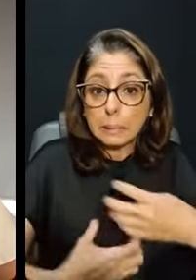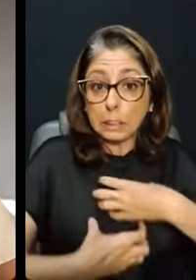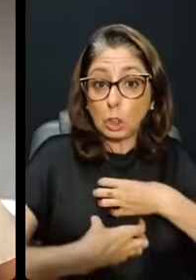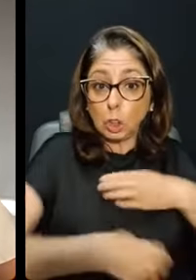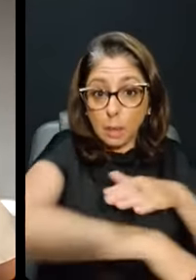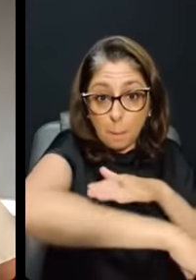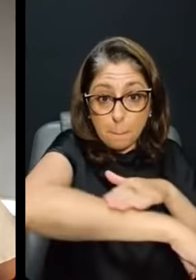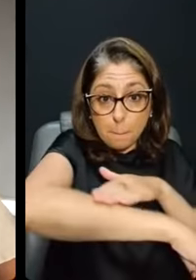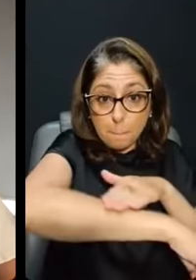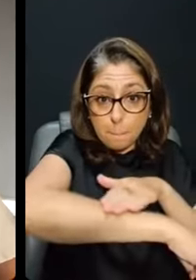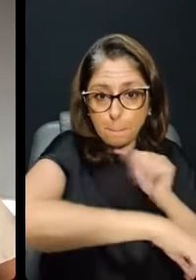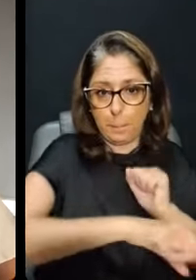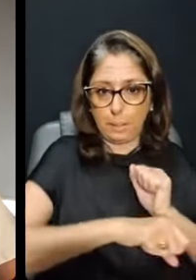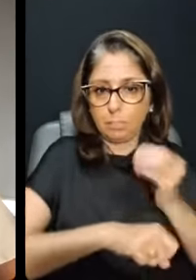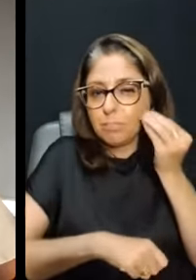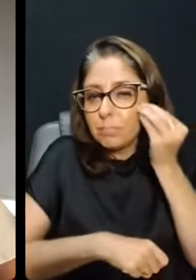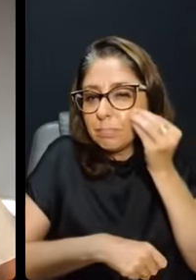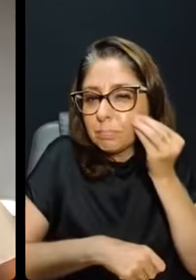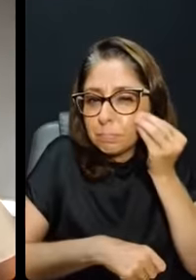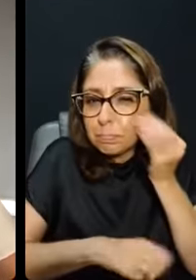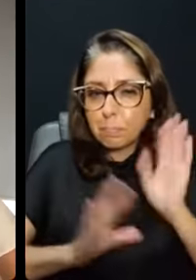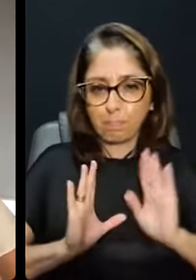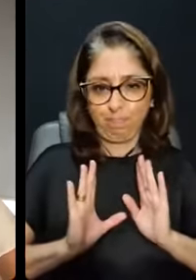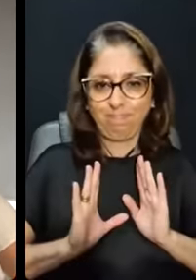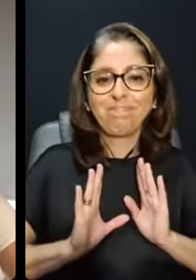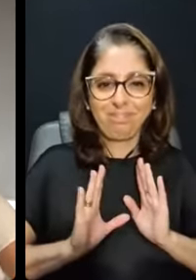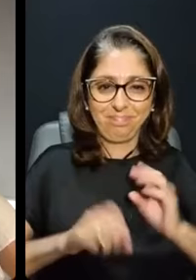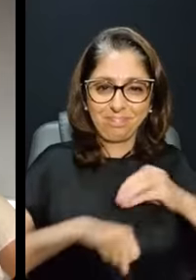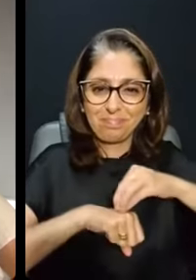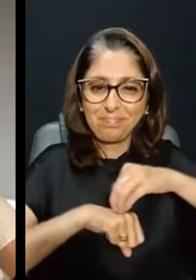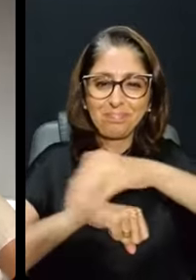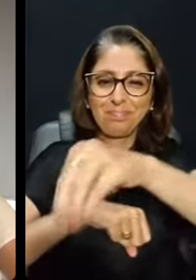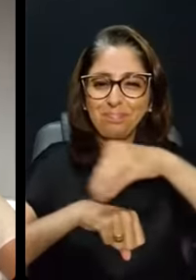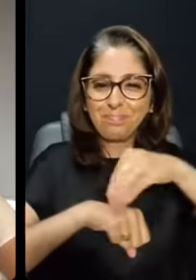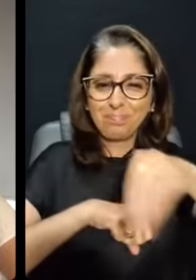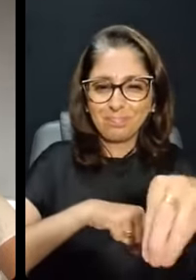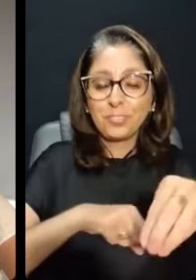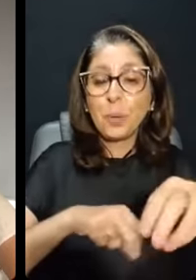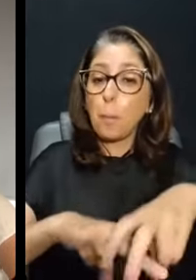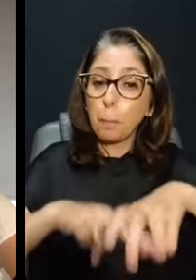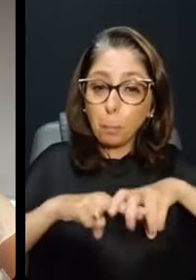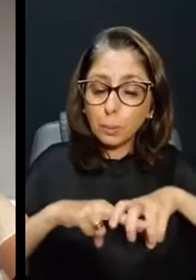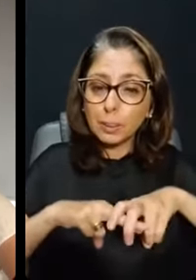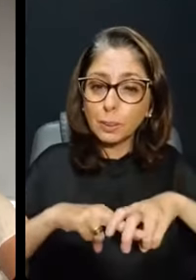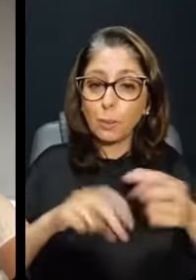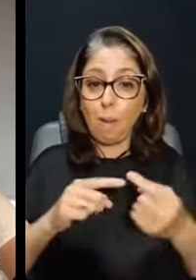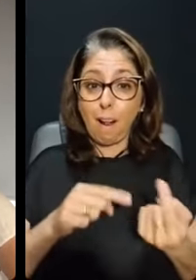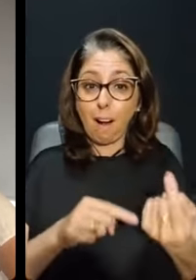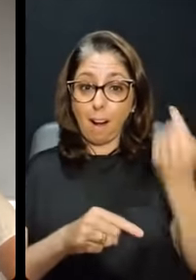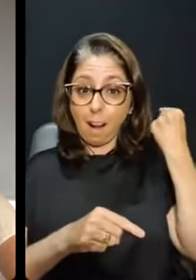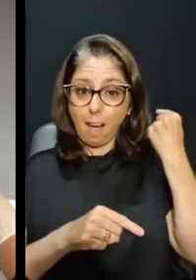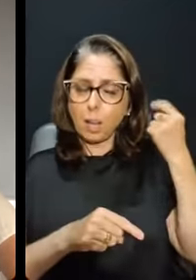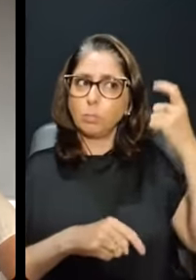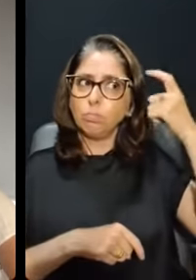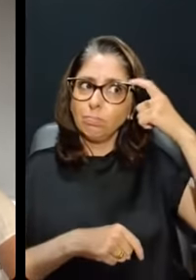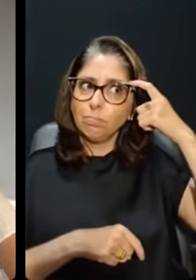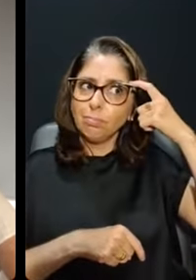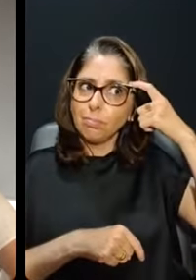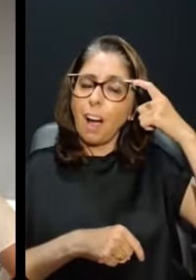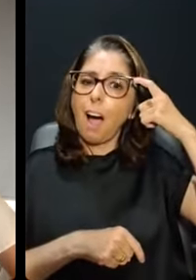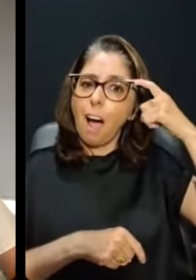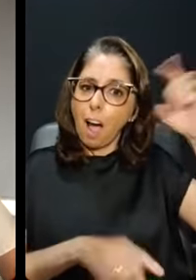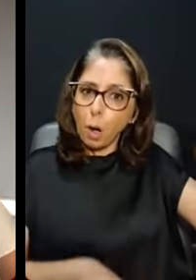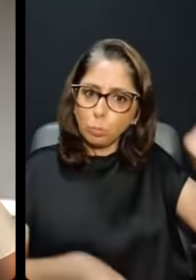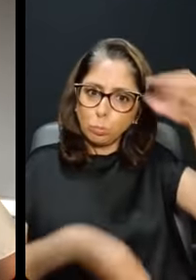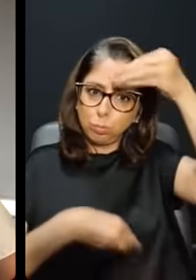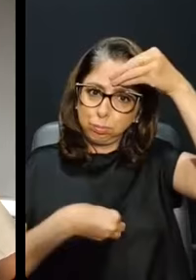pessoas possíveis. E esse é um lugar que eu realmente me encontro porque eu acho que isso faz muito sentido. Eu acho que pessoas que a princípio não